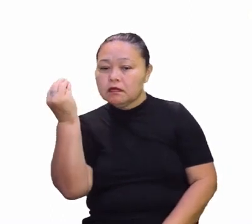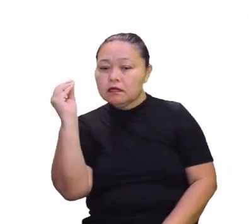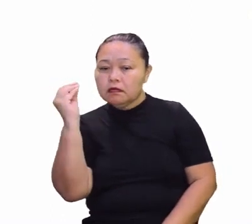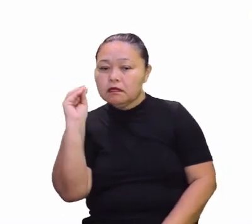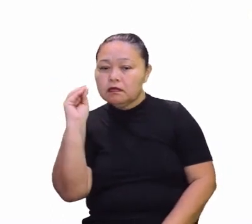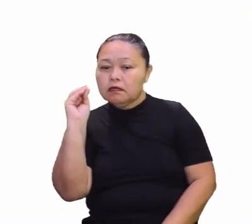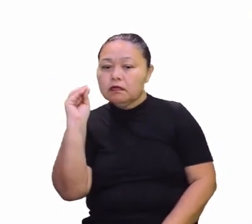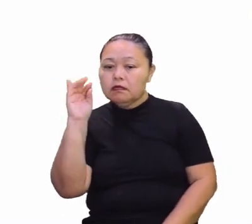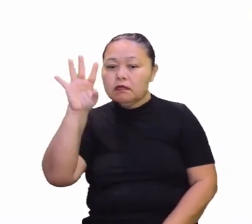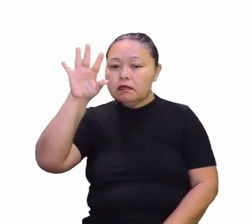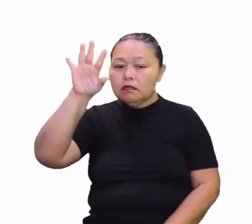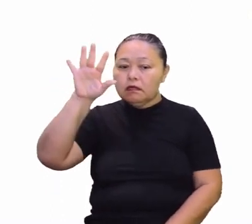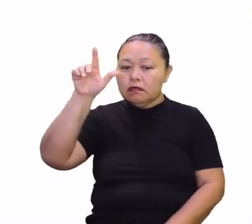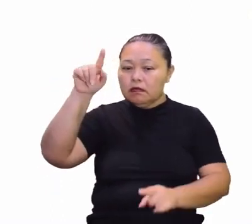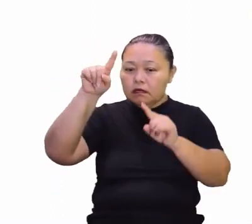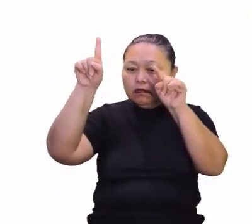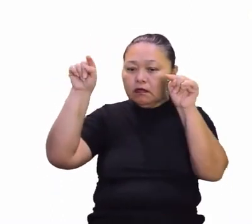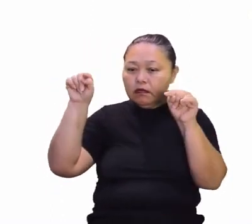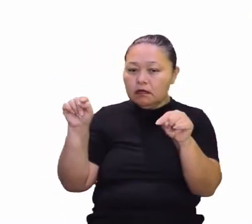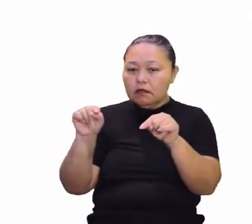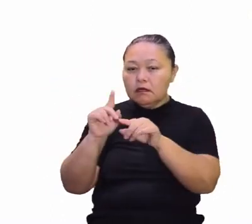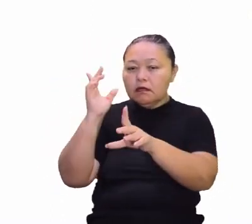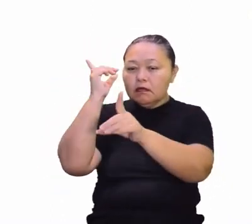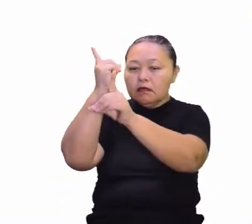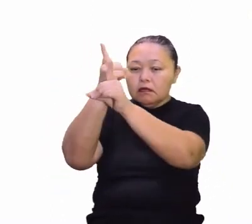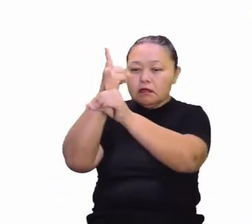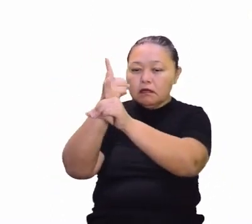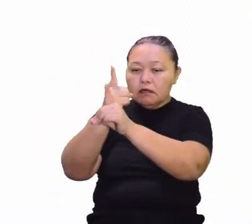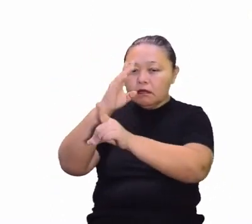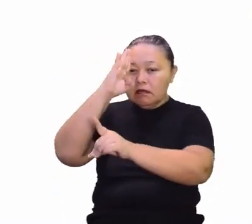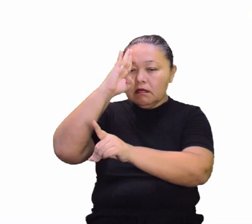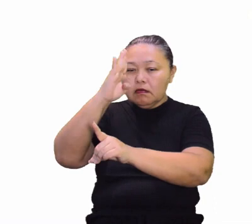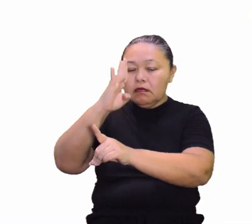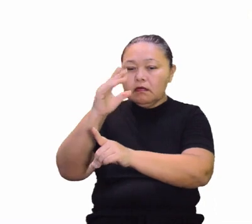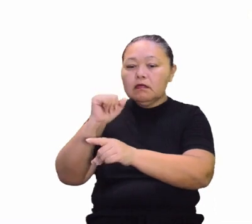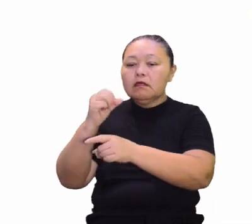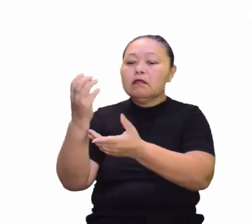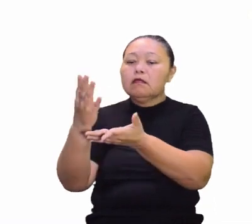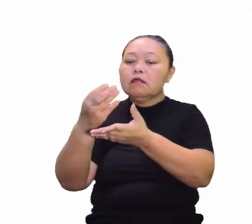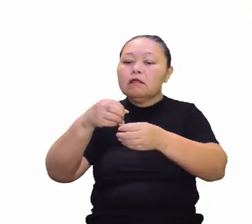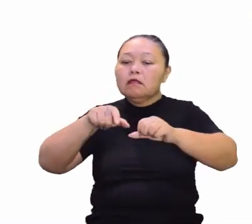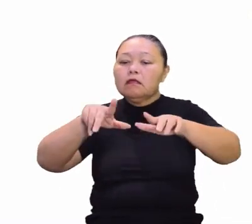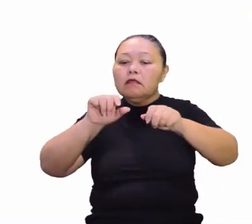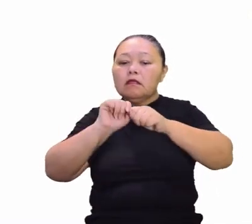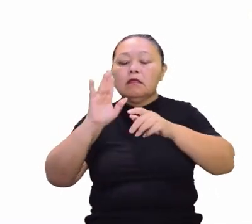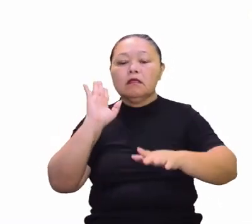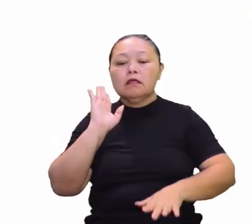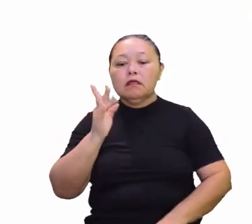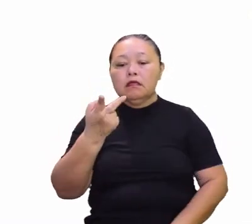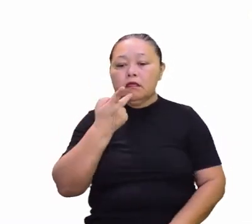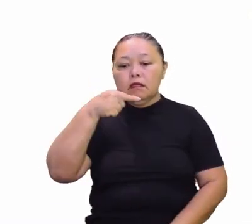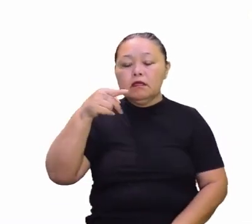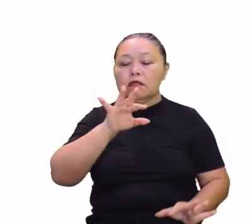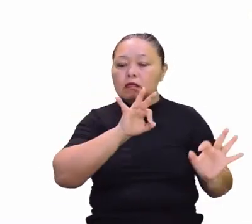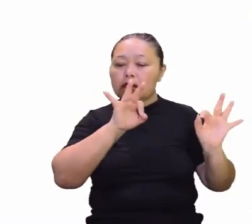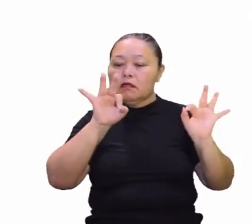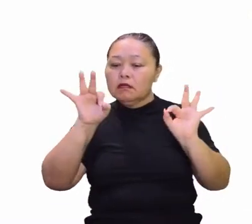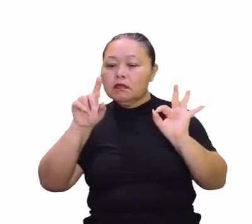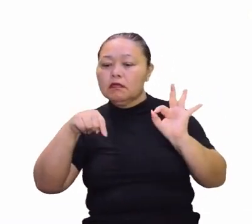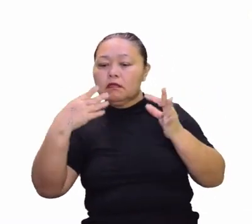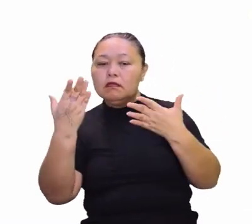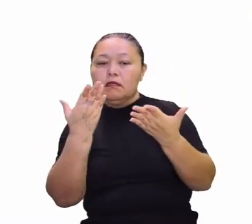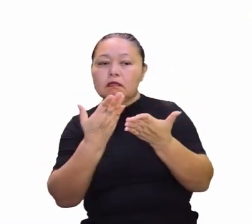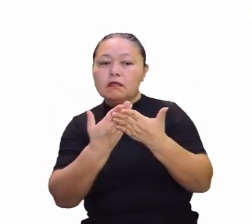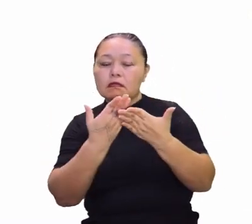aqui nesse quadro e você vai identificar os principais solos que a gente falou durante nossa